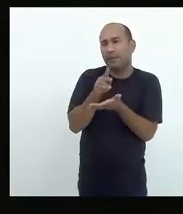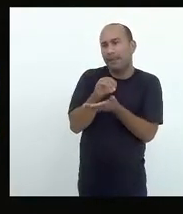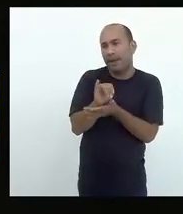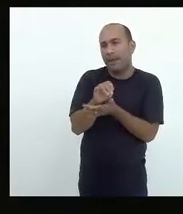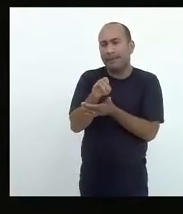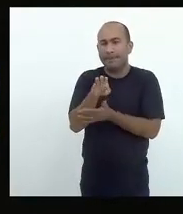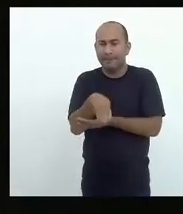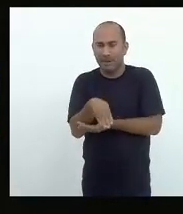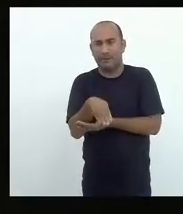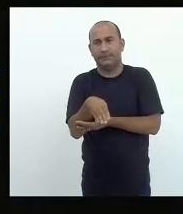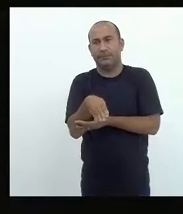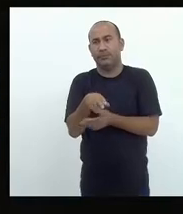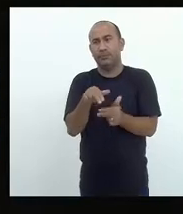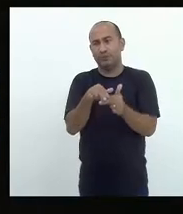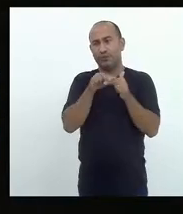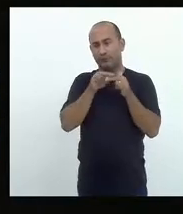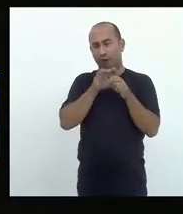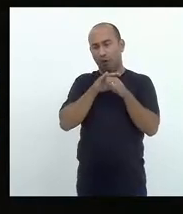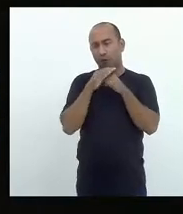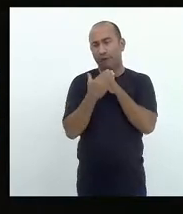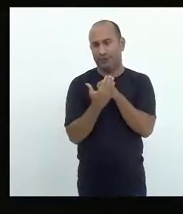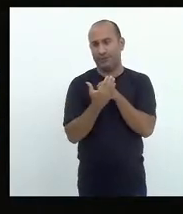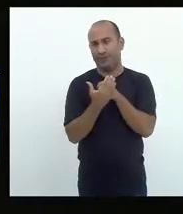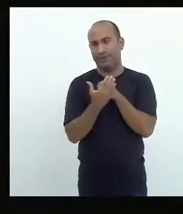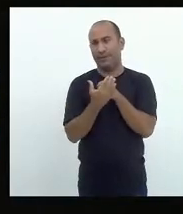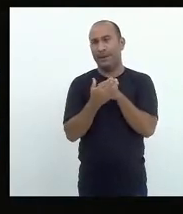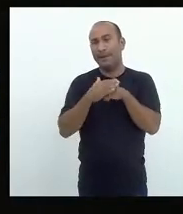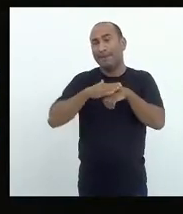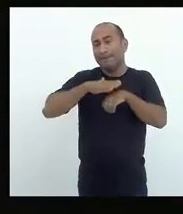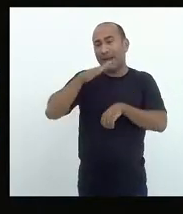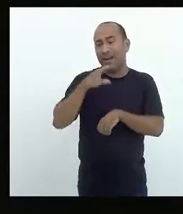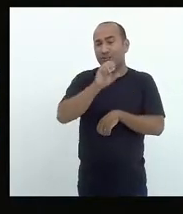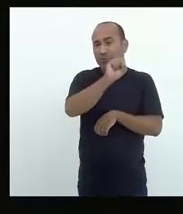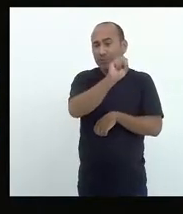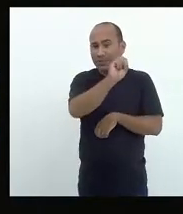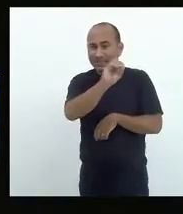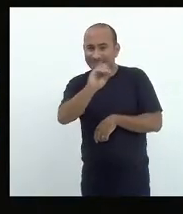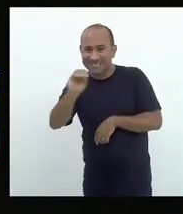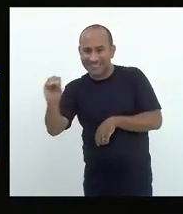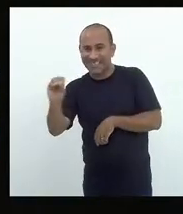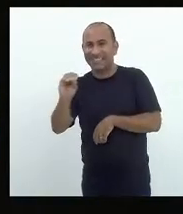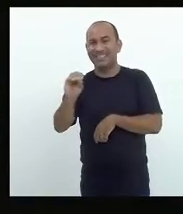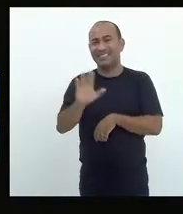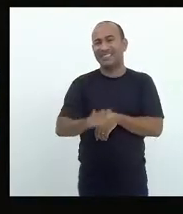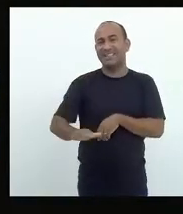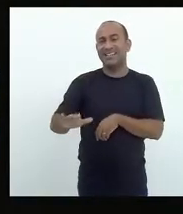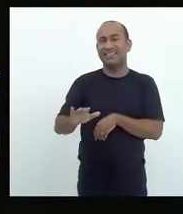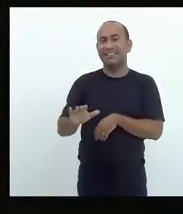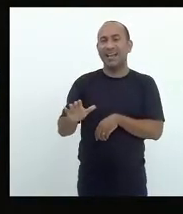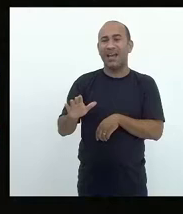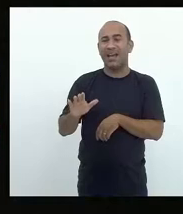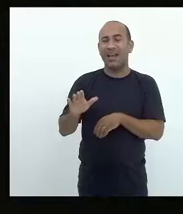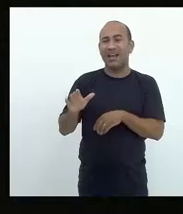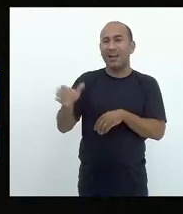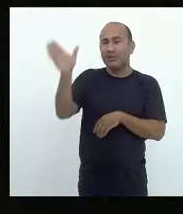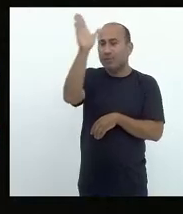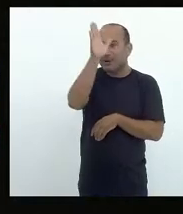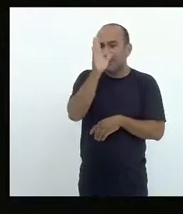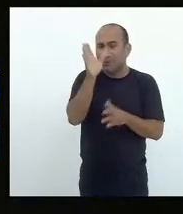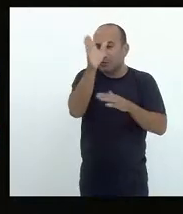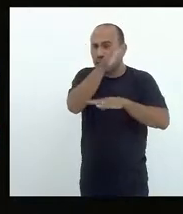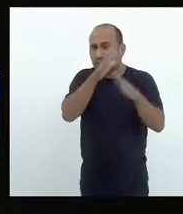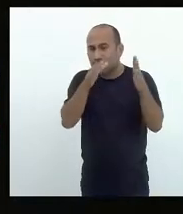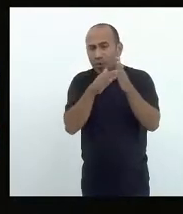Né? Mais de 800 crianças no Rio de Janeiro. No Brasil inteiro, nós não